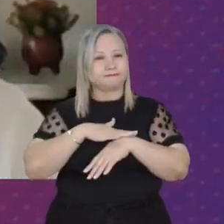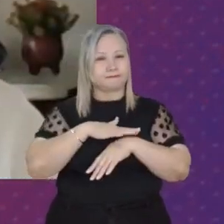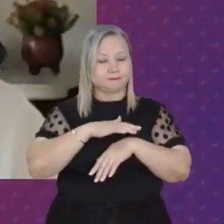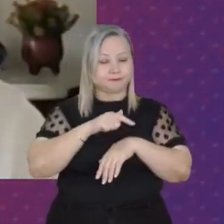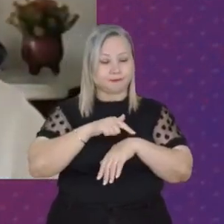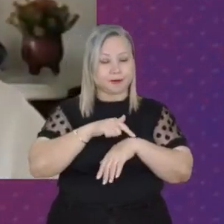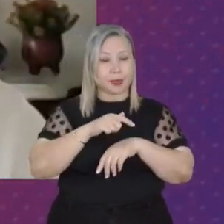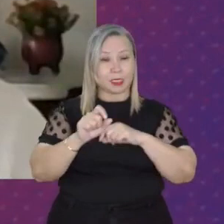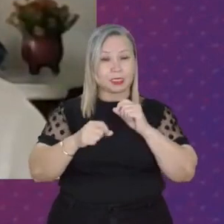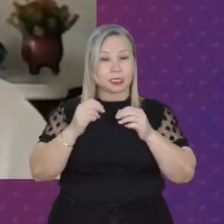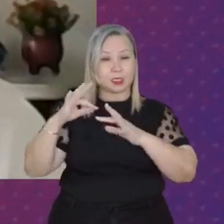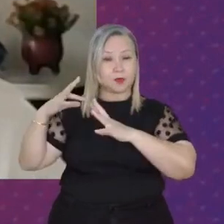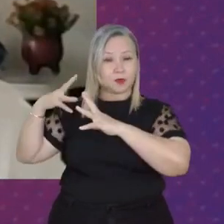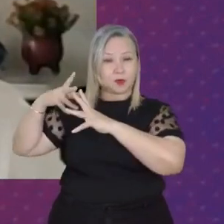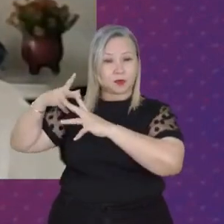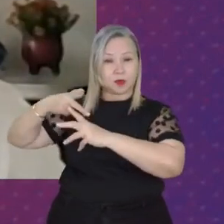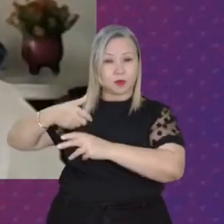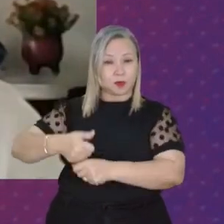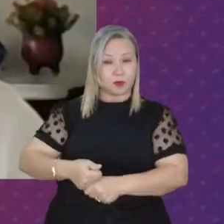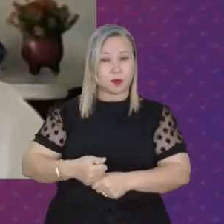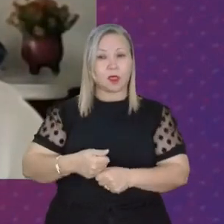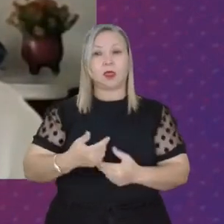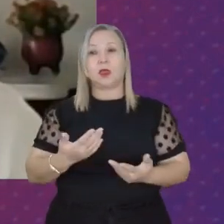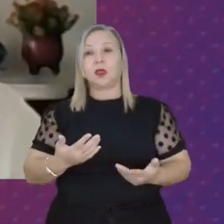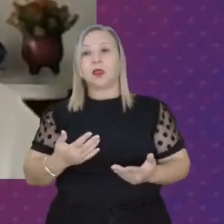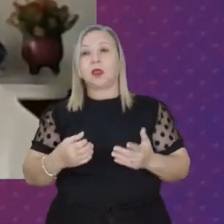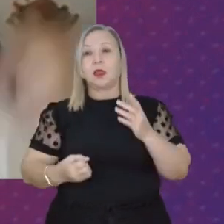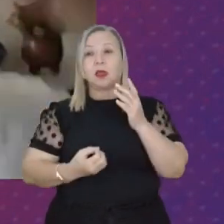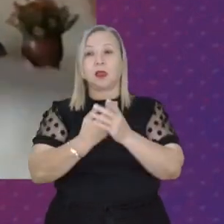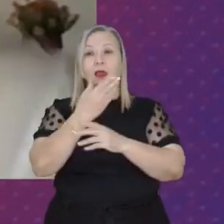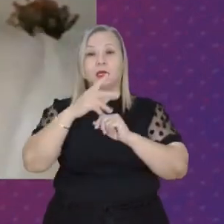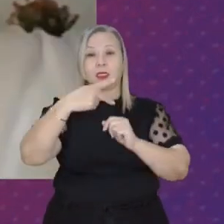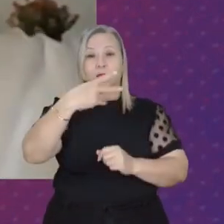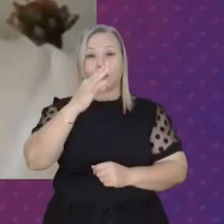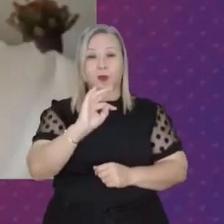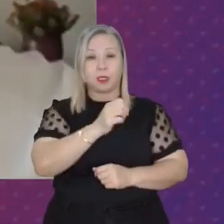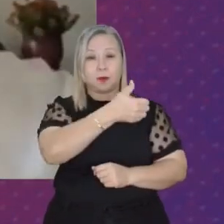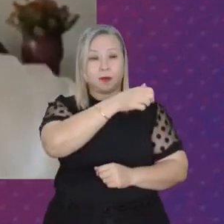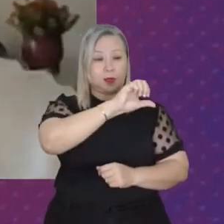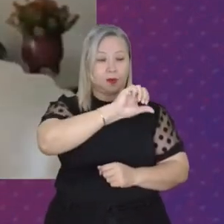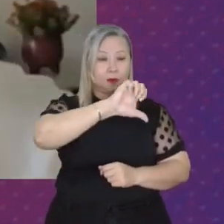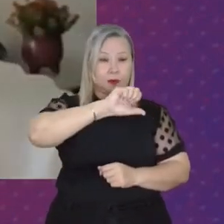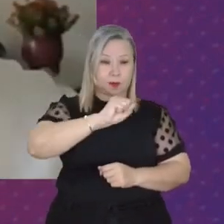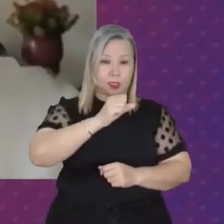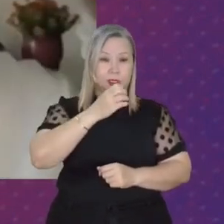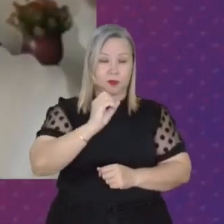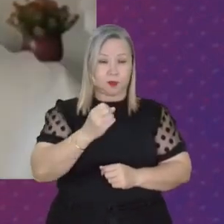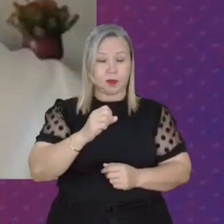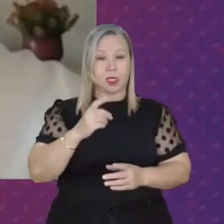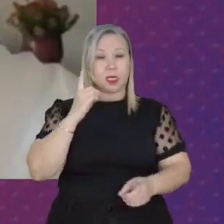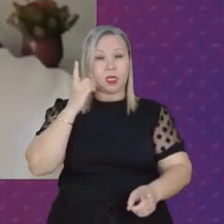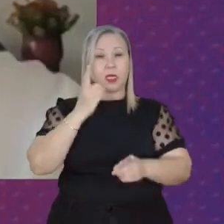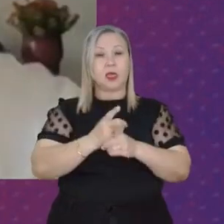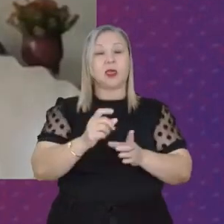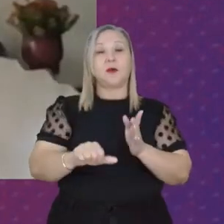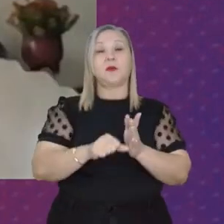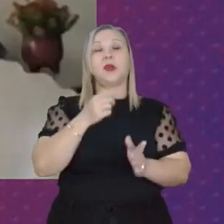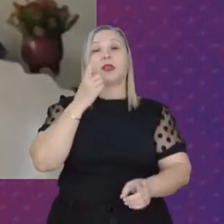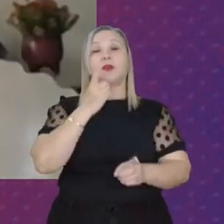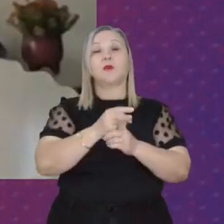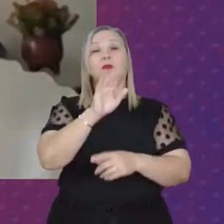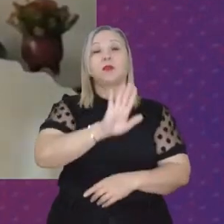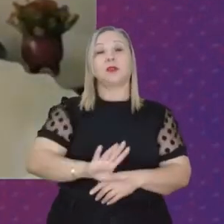essa retrospectiva, fundação do PT em 1980, primeiro encontro nacional de movimentos